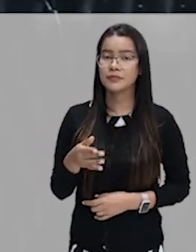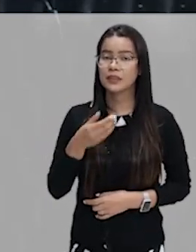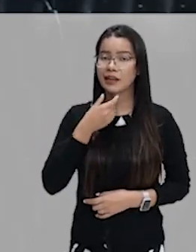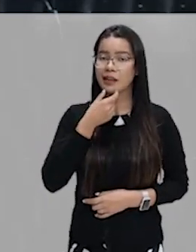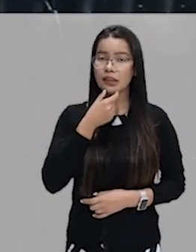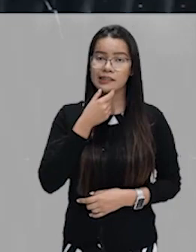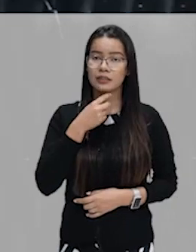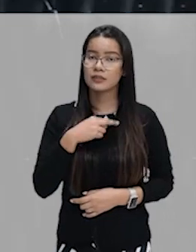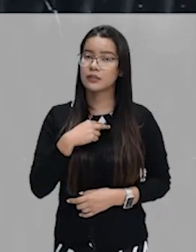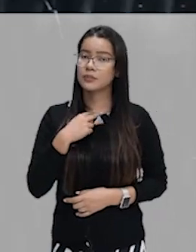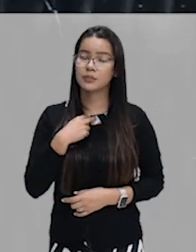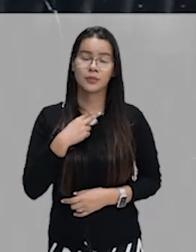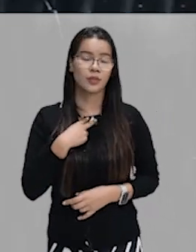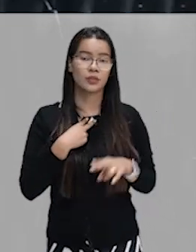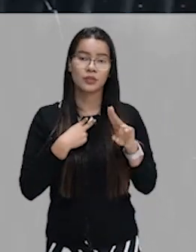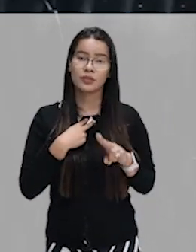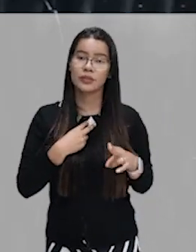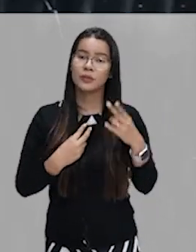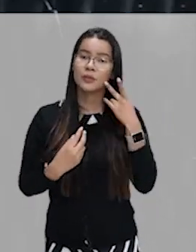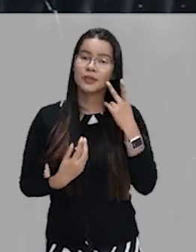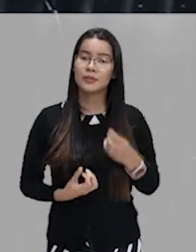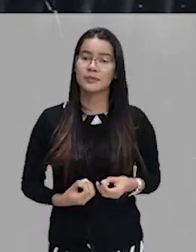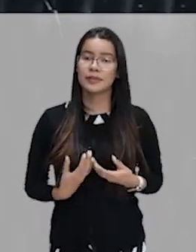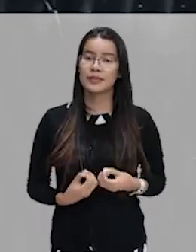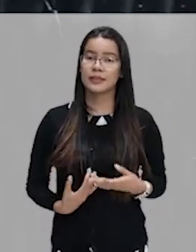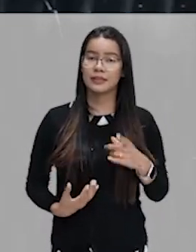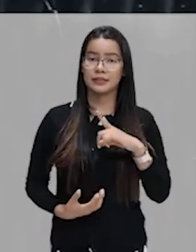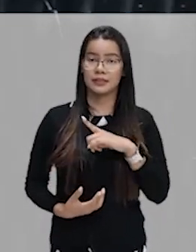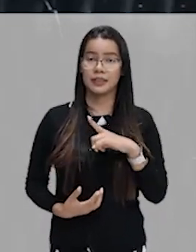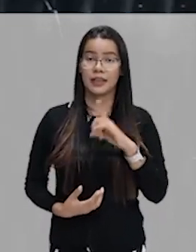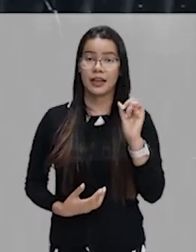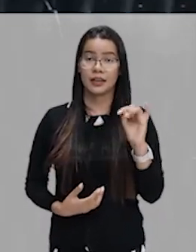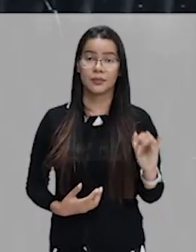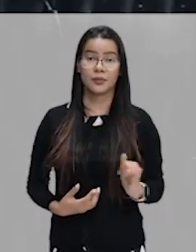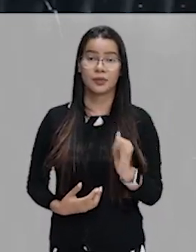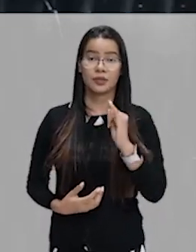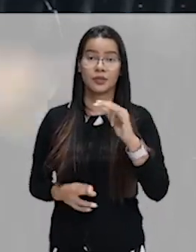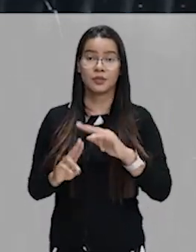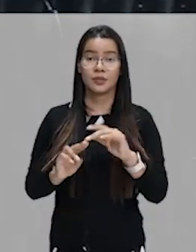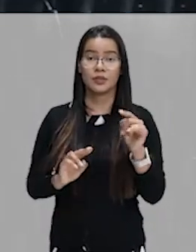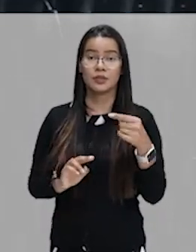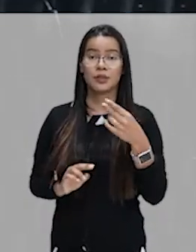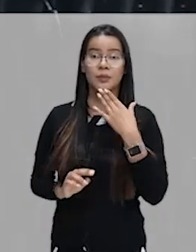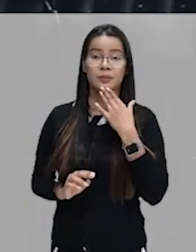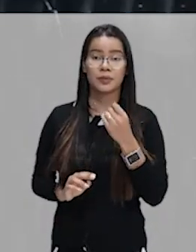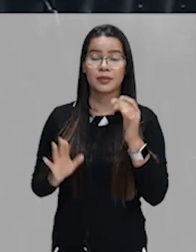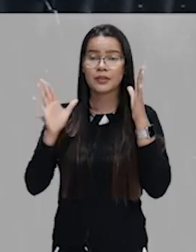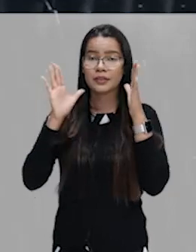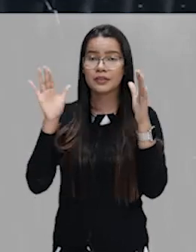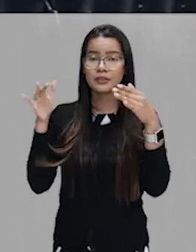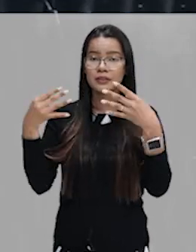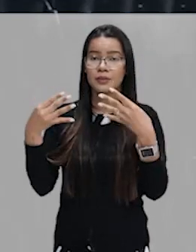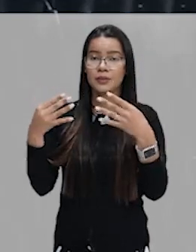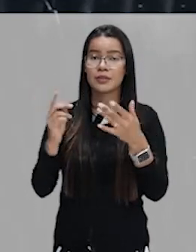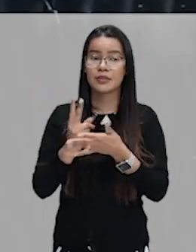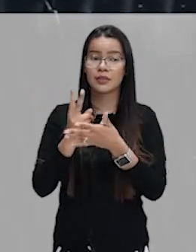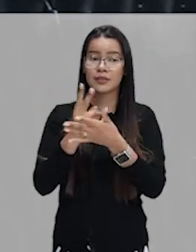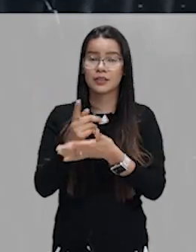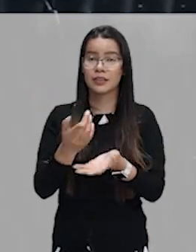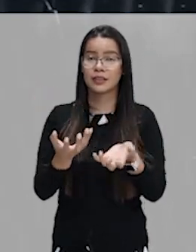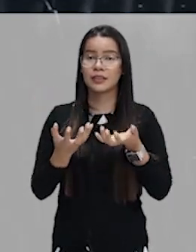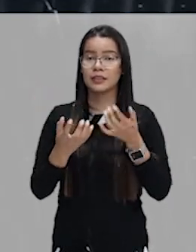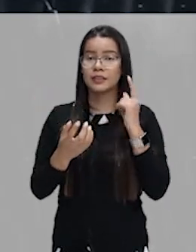expressar existência. É muito importante isso, por isso que eu peço a atenção de vocês. Sempre que você quer dar ideia